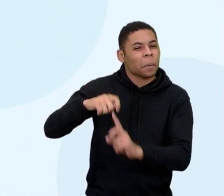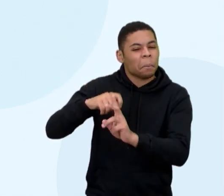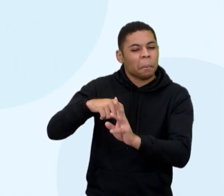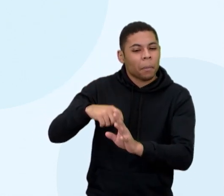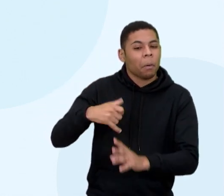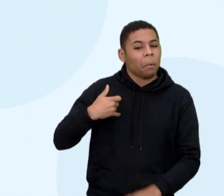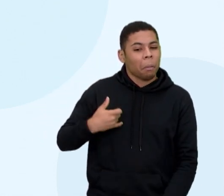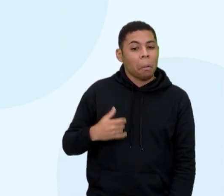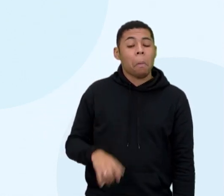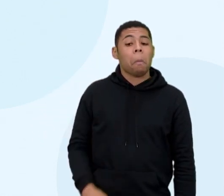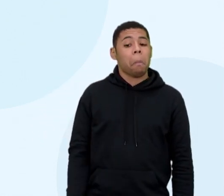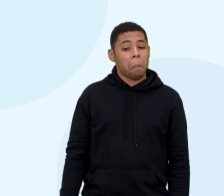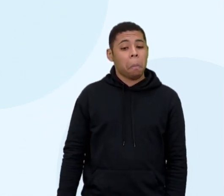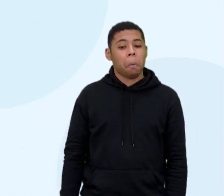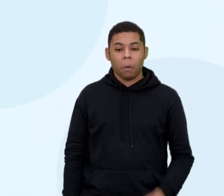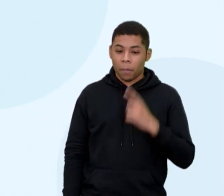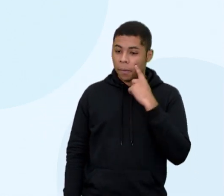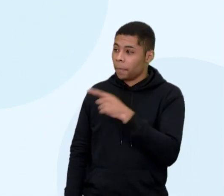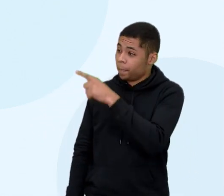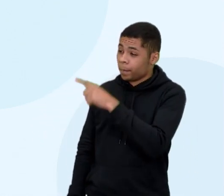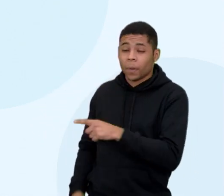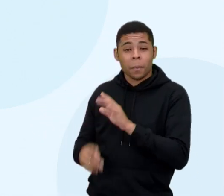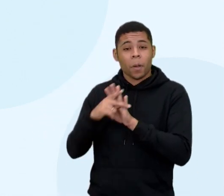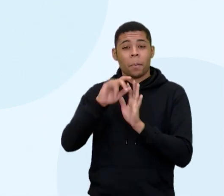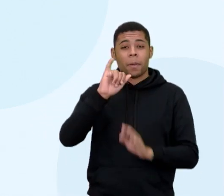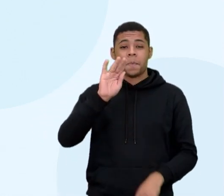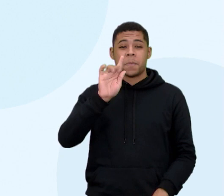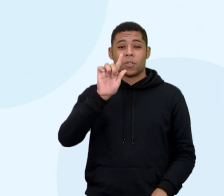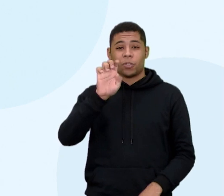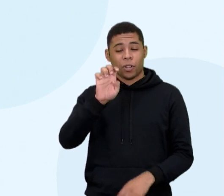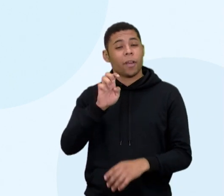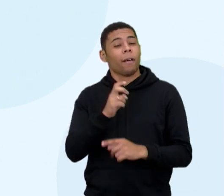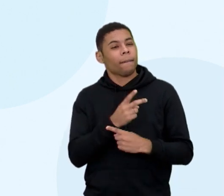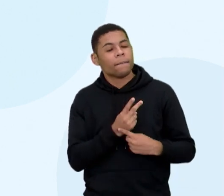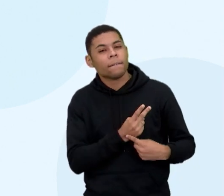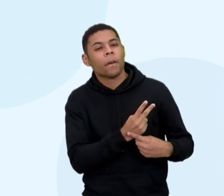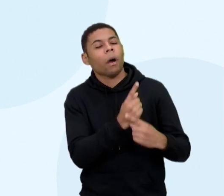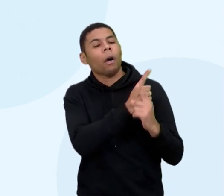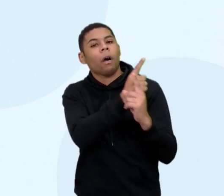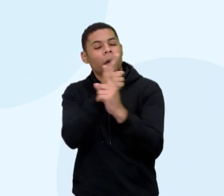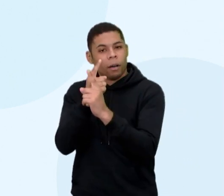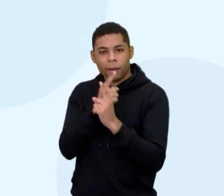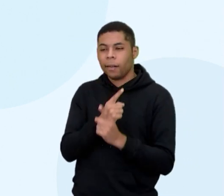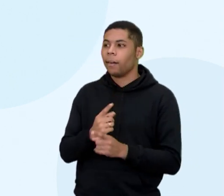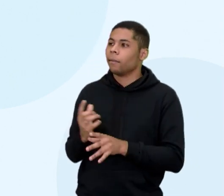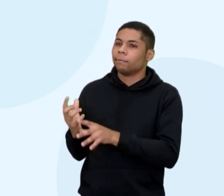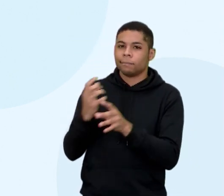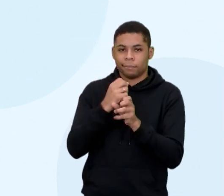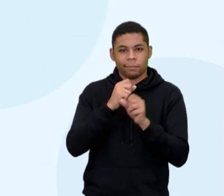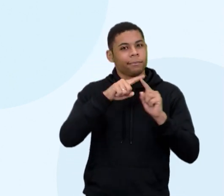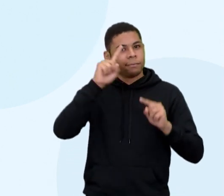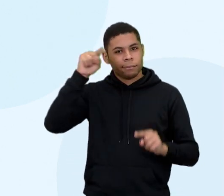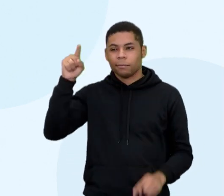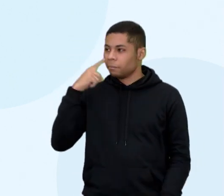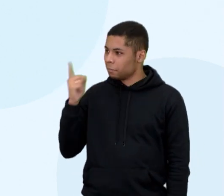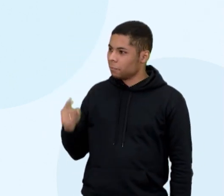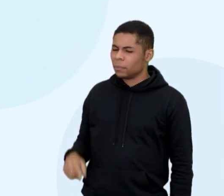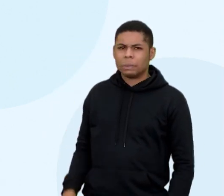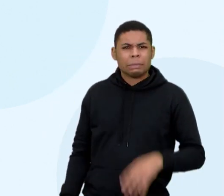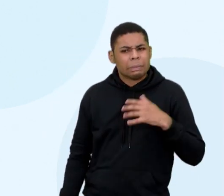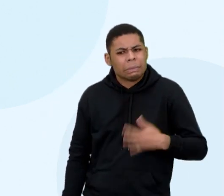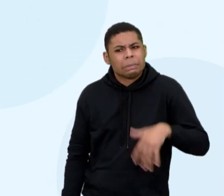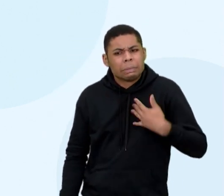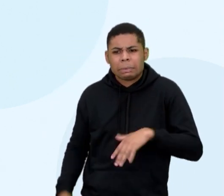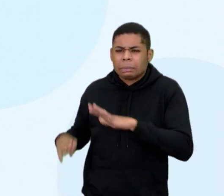tábuas completas de mortalidade para 2018, divulgadas pelo IBGE. Vejam, né, o quanto